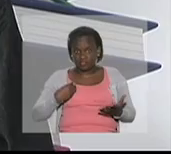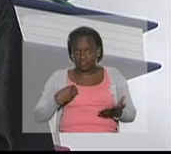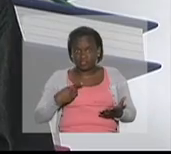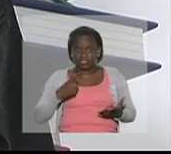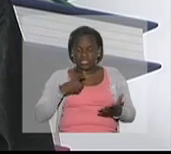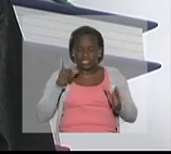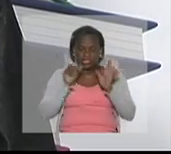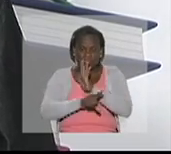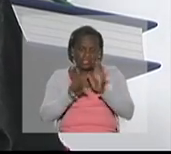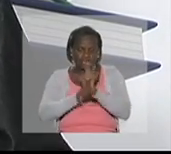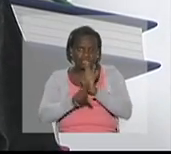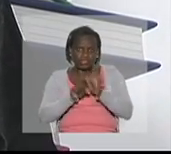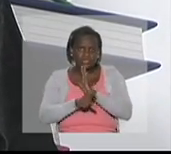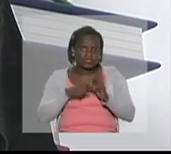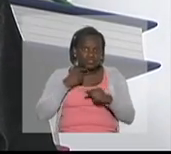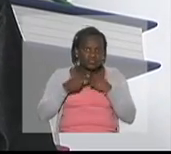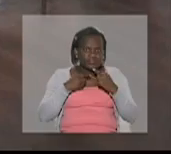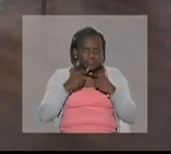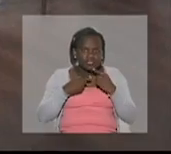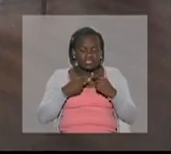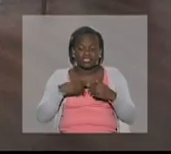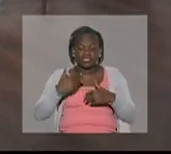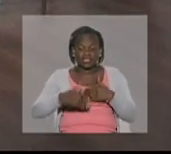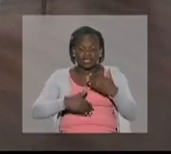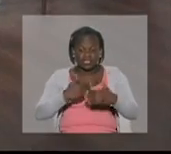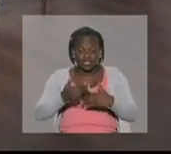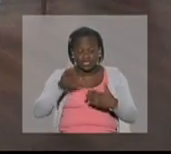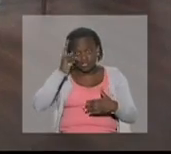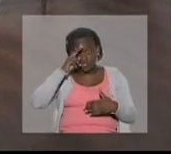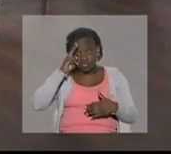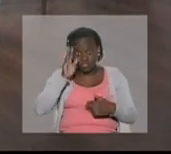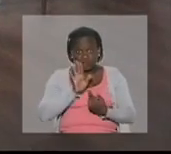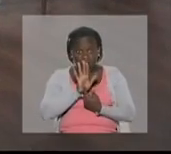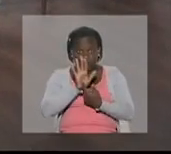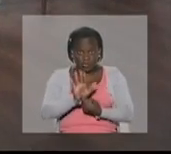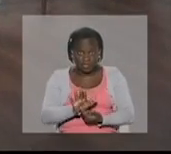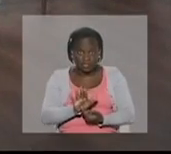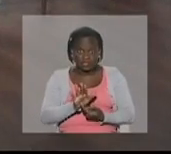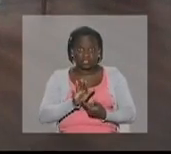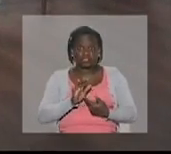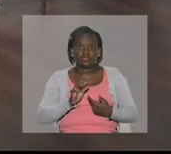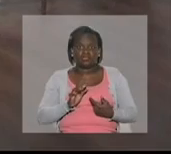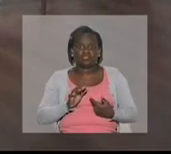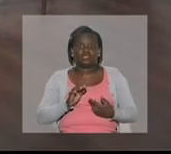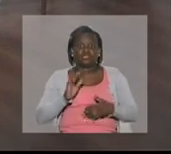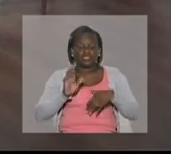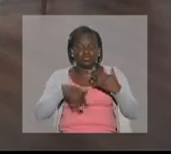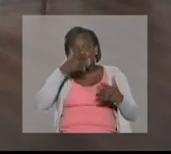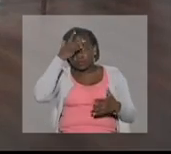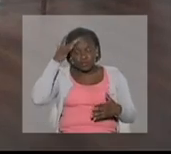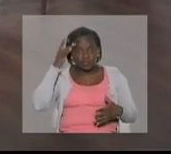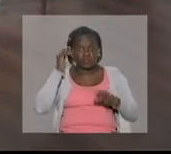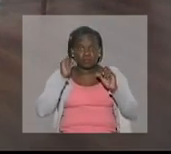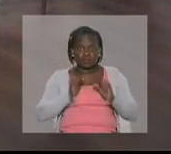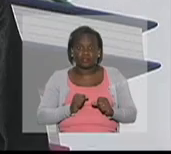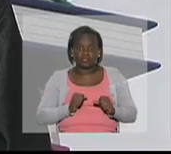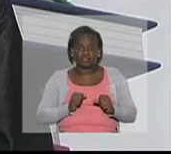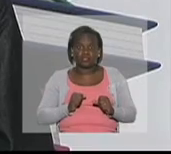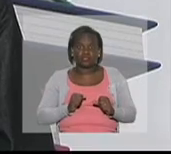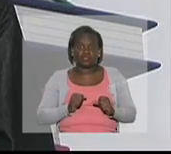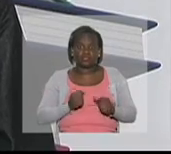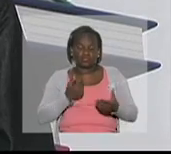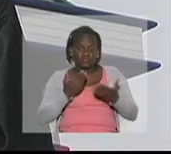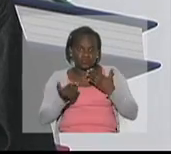dia, né? Trazem esse questionamento. E aí, na medida em que essas histórias elas são apresentadas, depois as pessoas elas